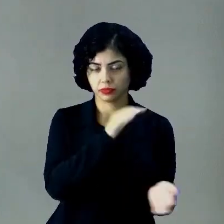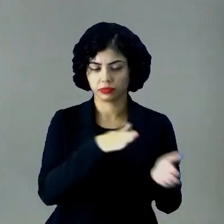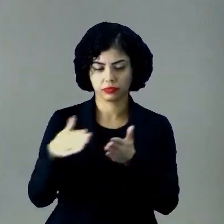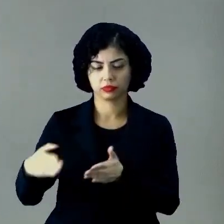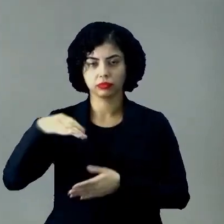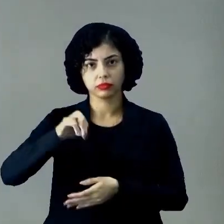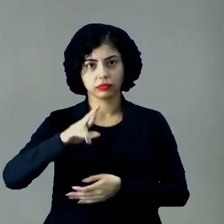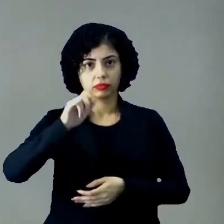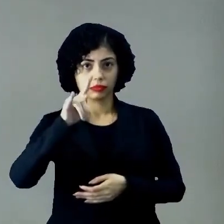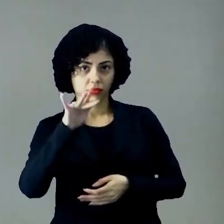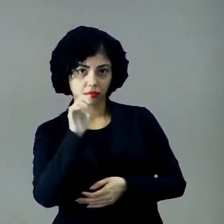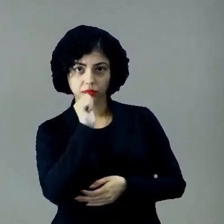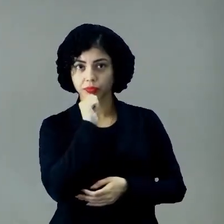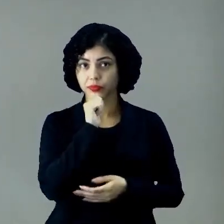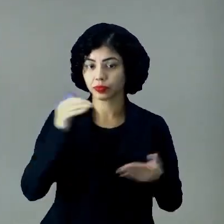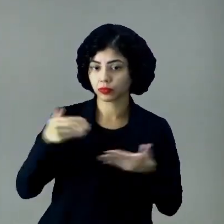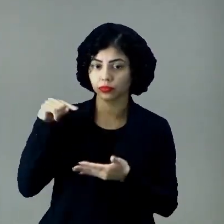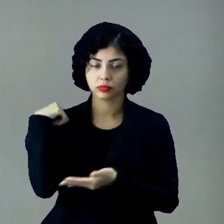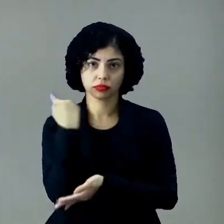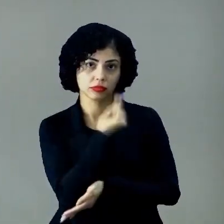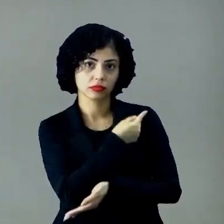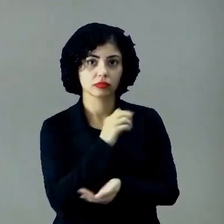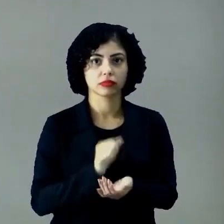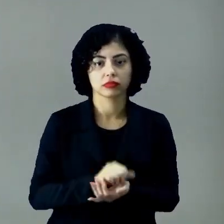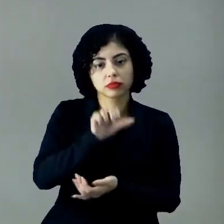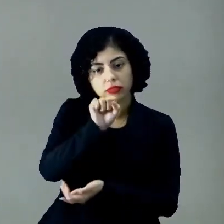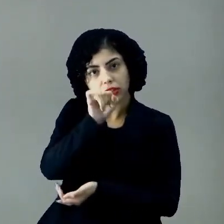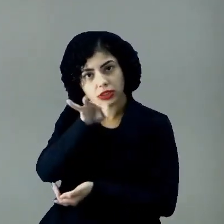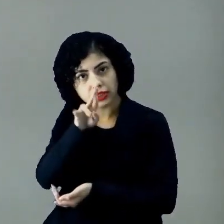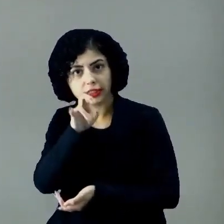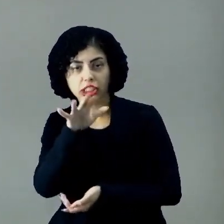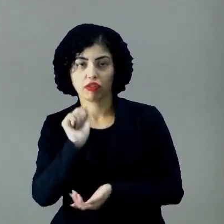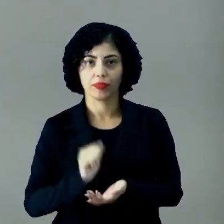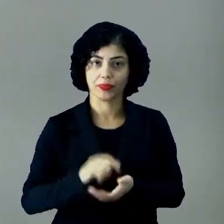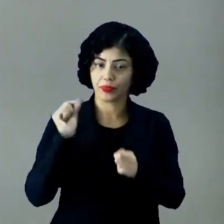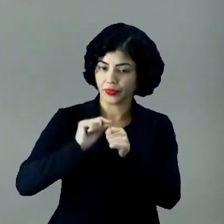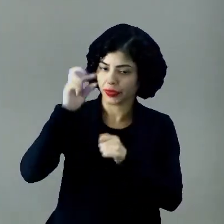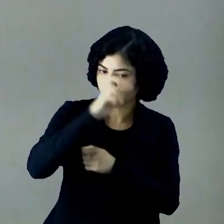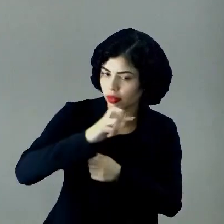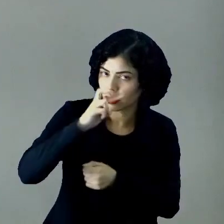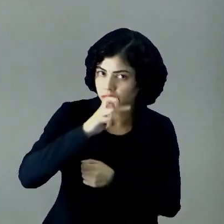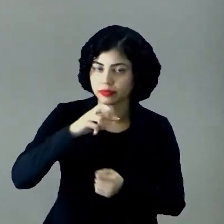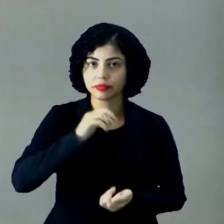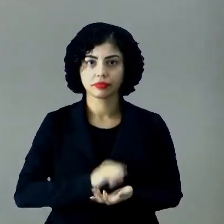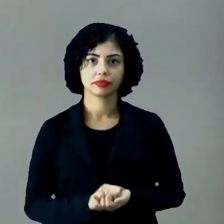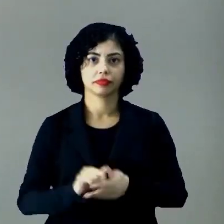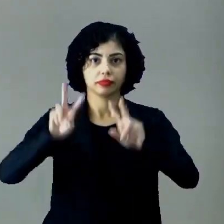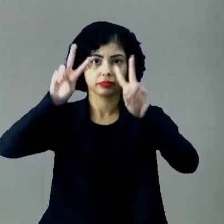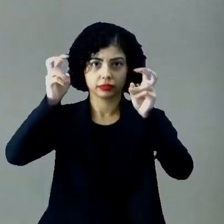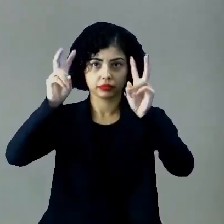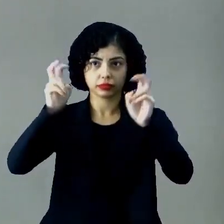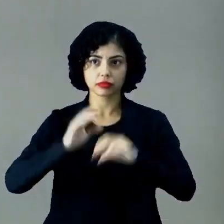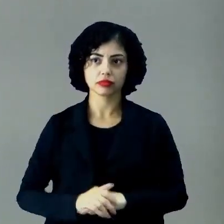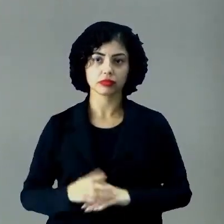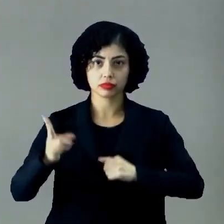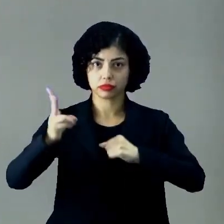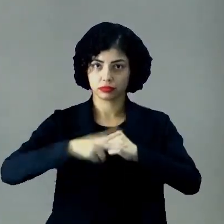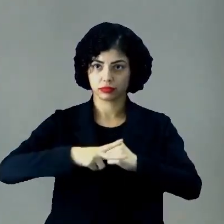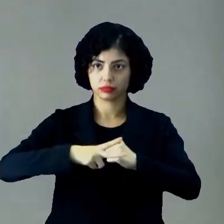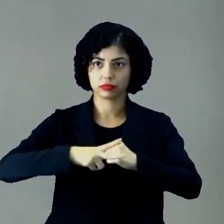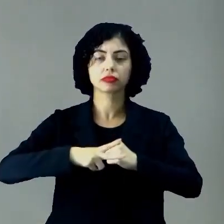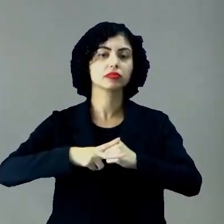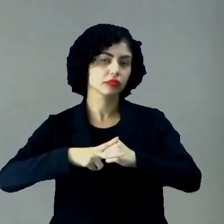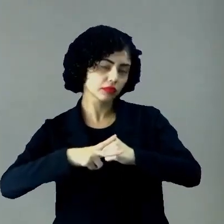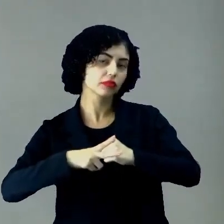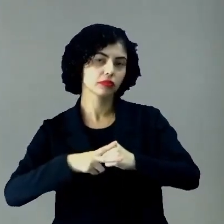são uma parte morfológica ou não falar um pouco da parte sintática né fazendo análise aí né sobre o verbo